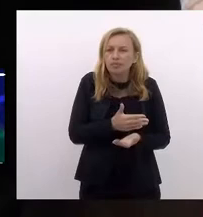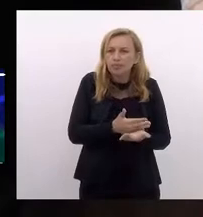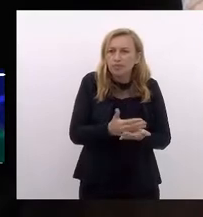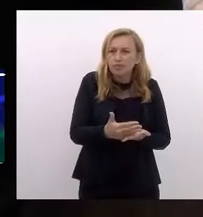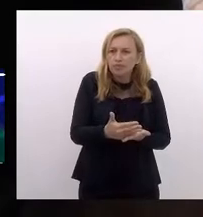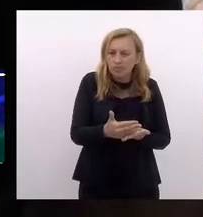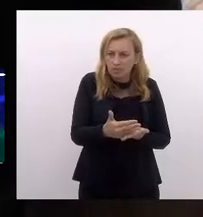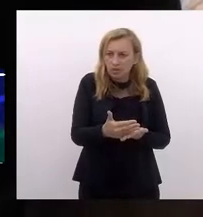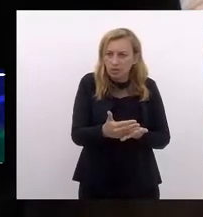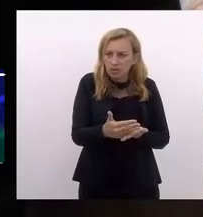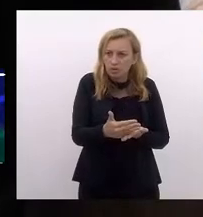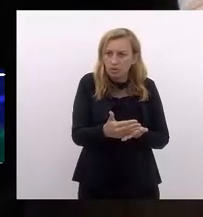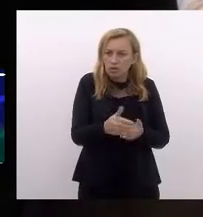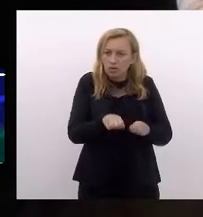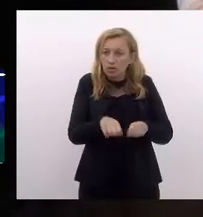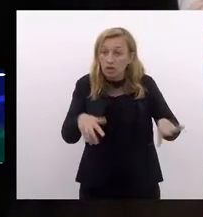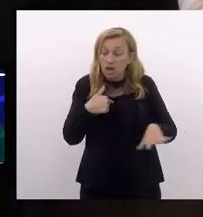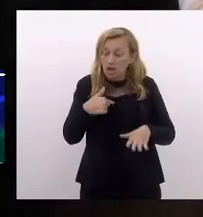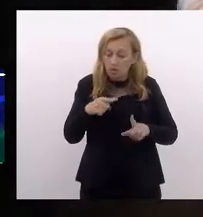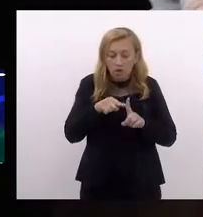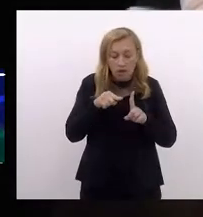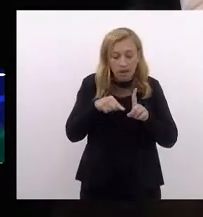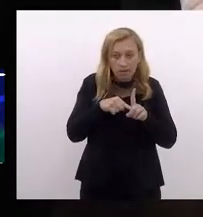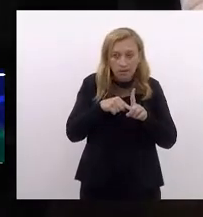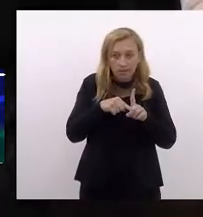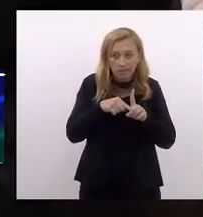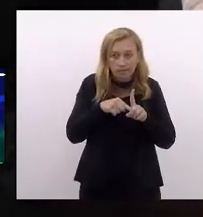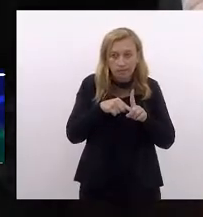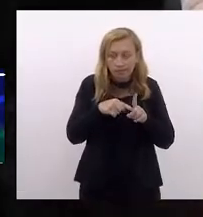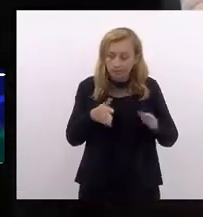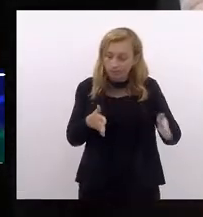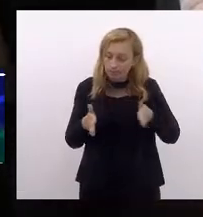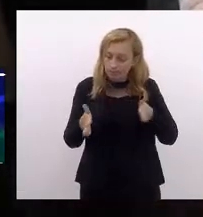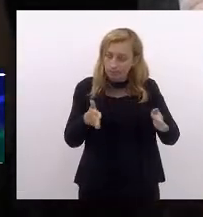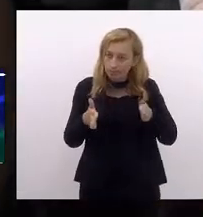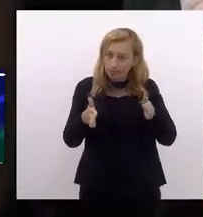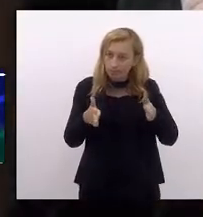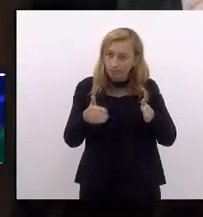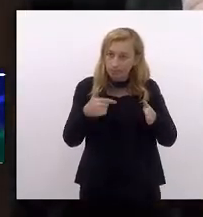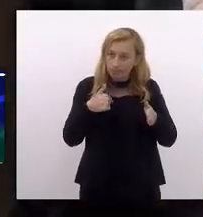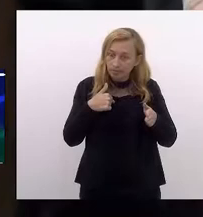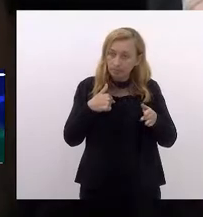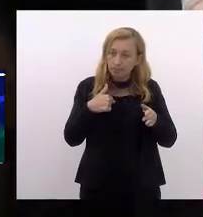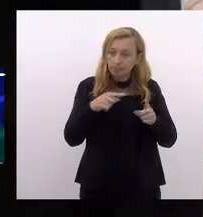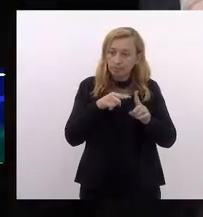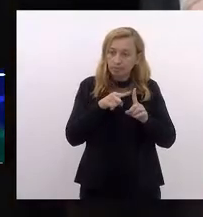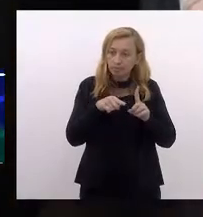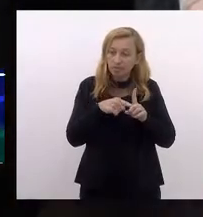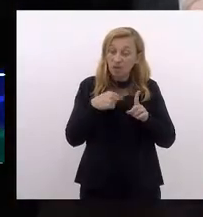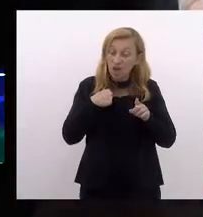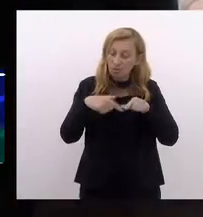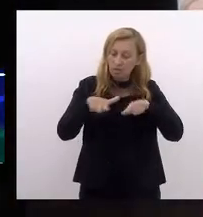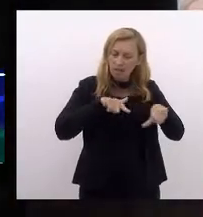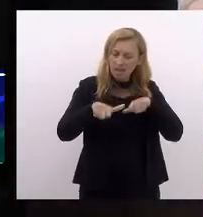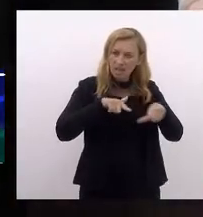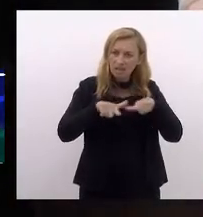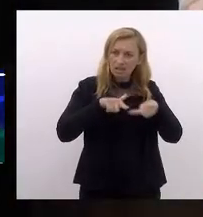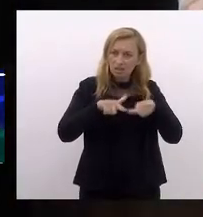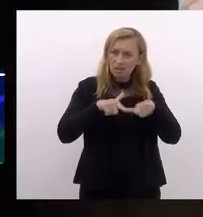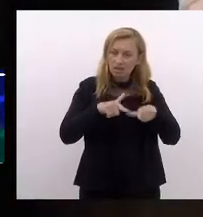iniciou a pandemia e eu engravidei durante a minha gestação eu trabalhei